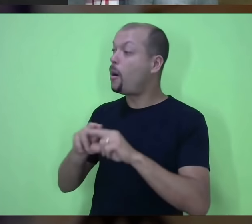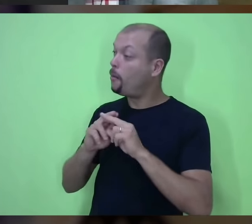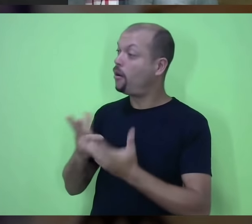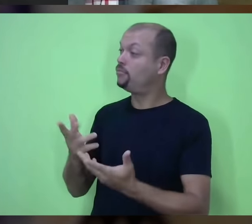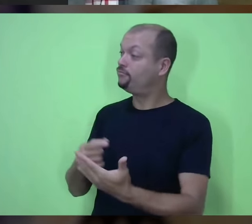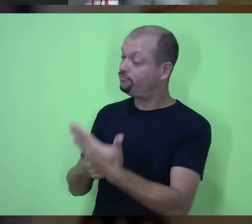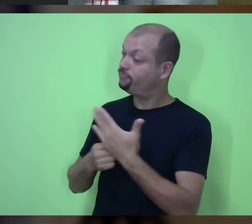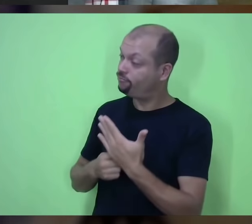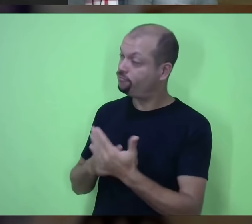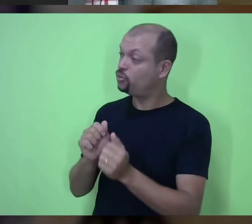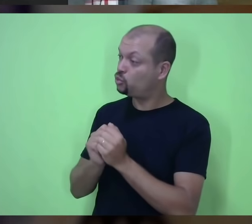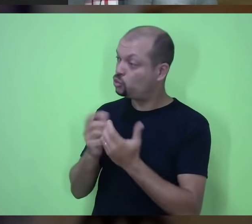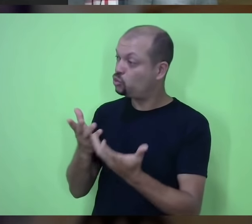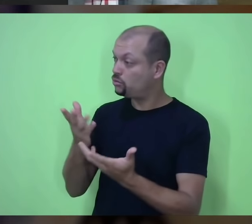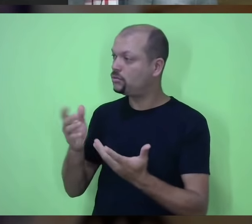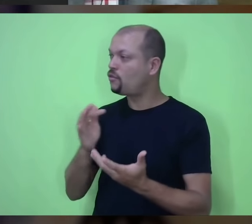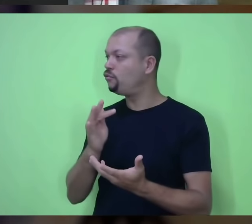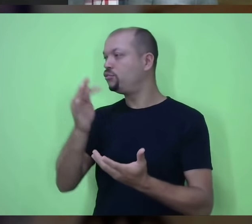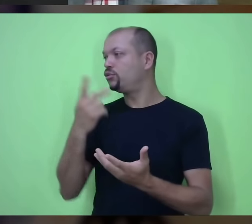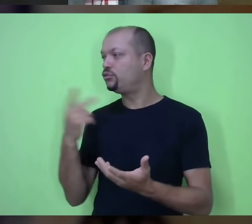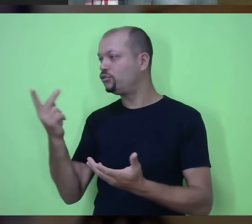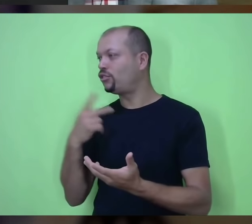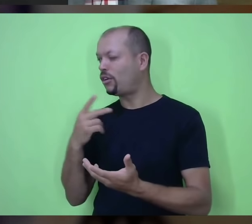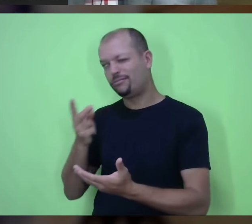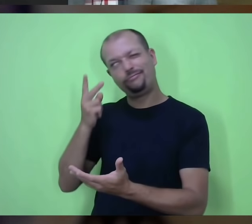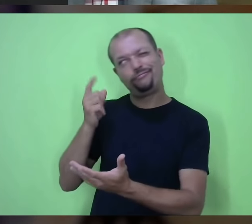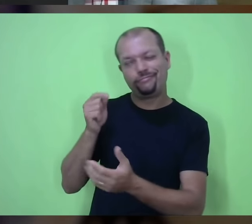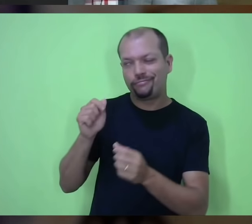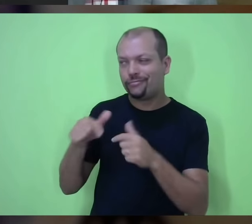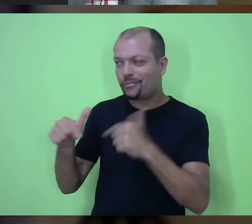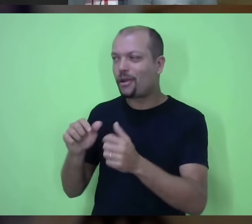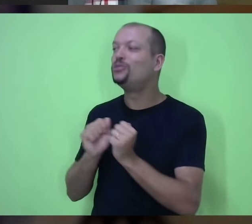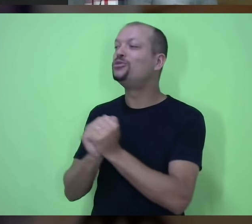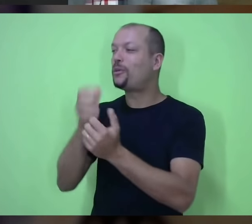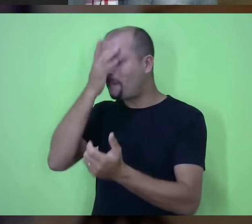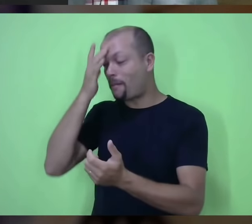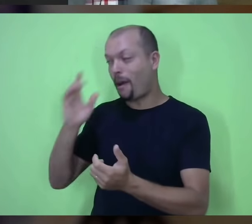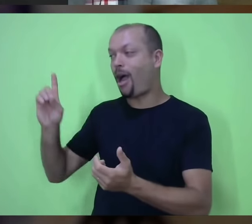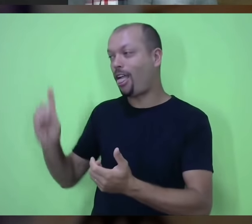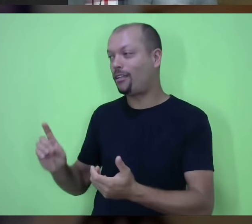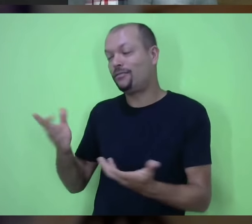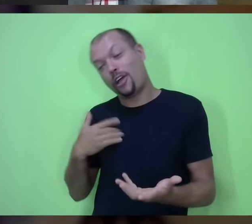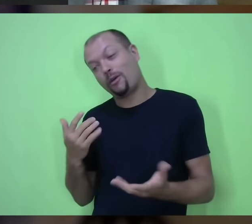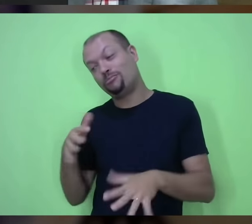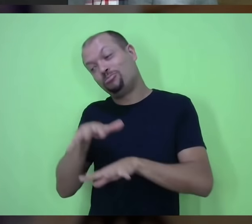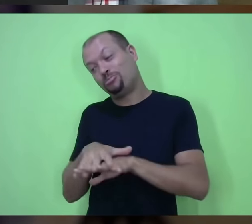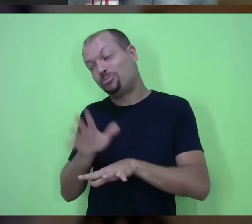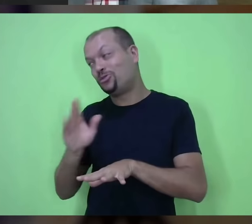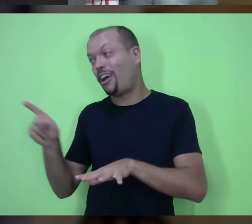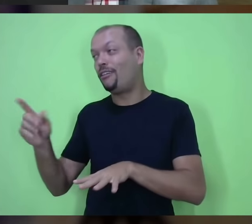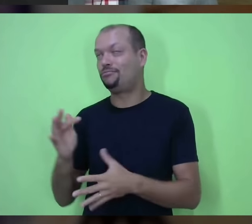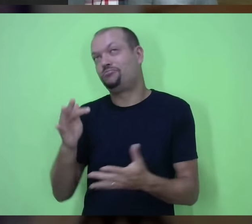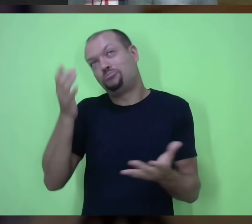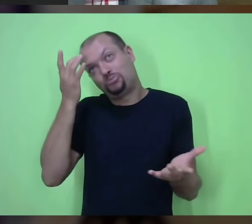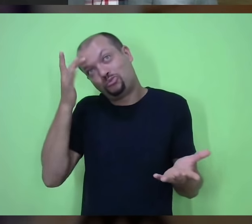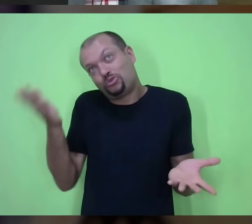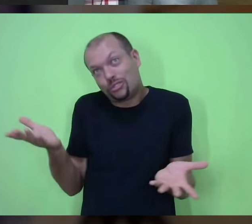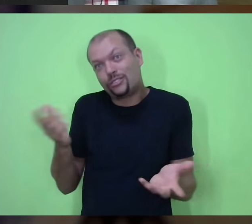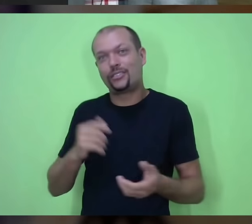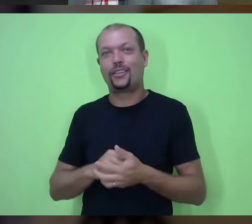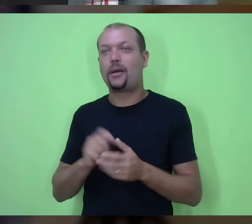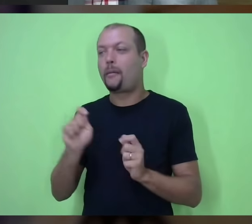conosco. Quem sabe futuramente então não seremos do mesmo time, né? Pessoas com deficiência. Eu já estou no grupo, possivelmente aí